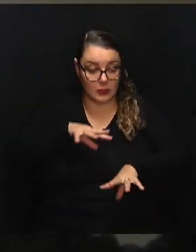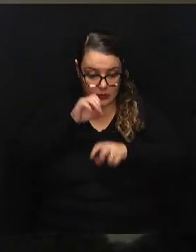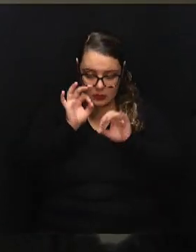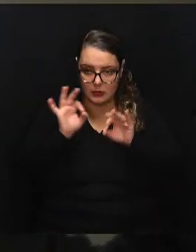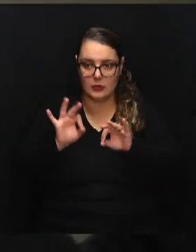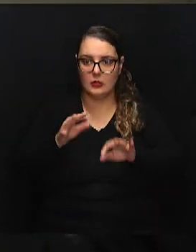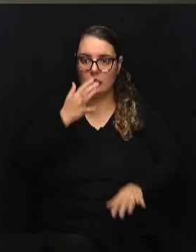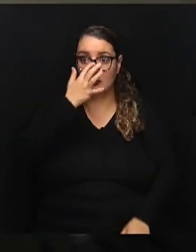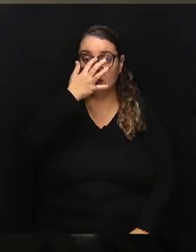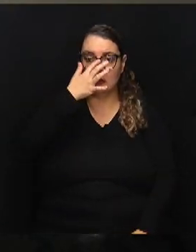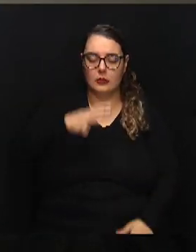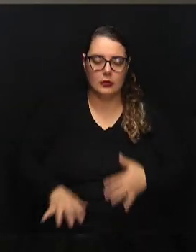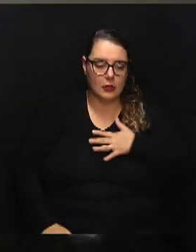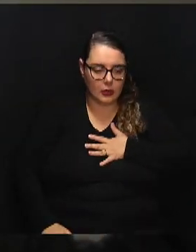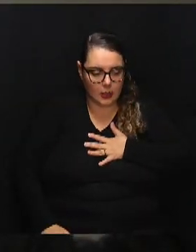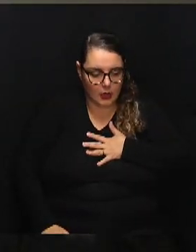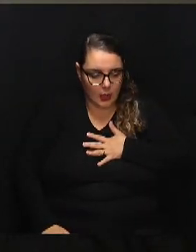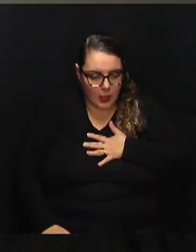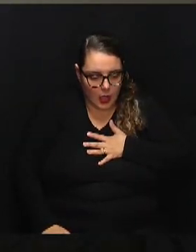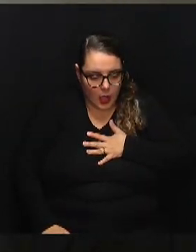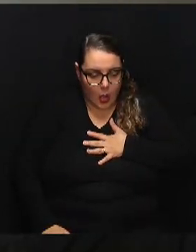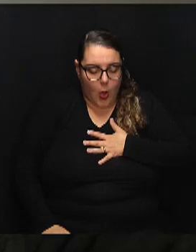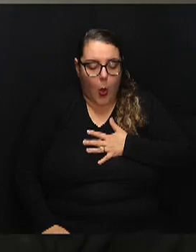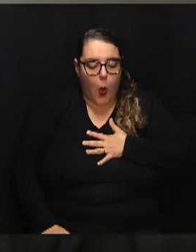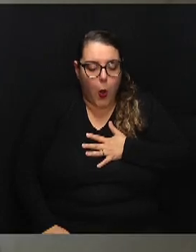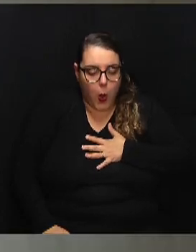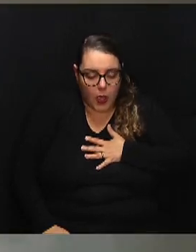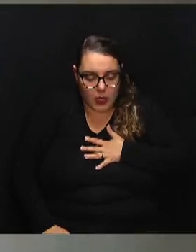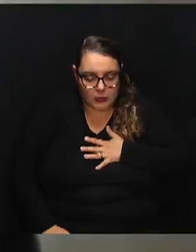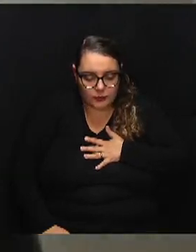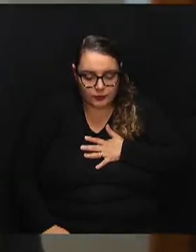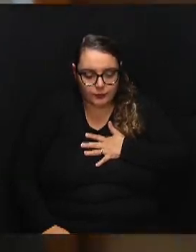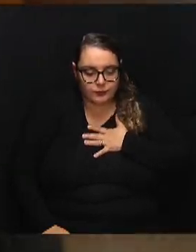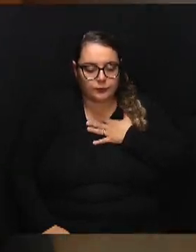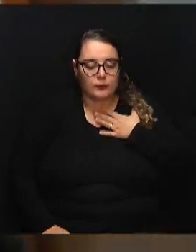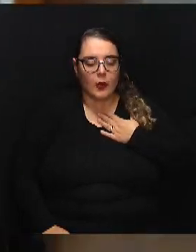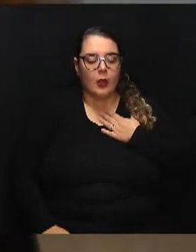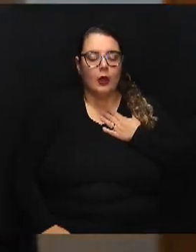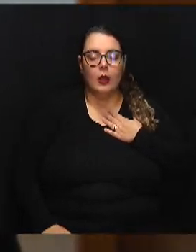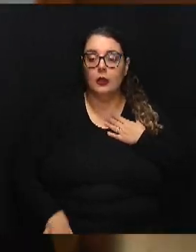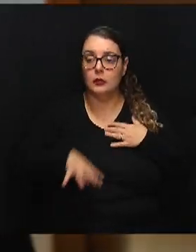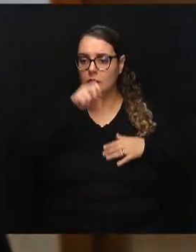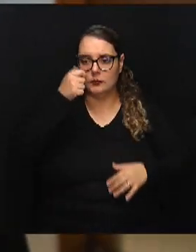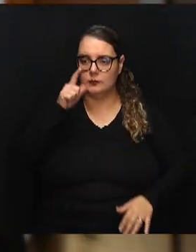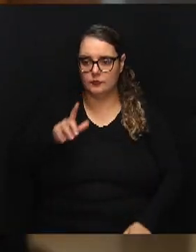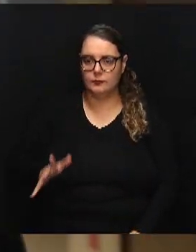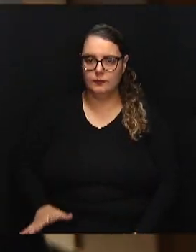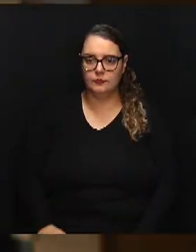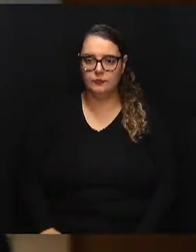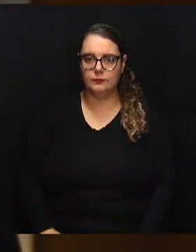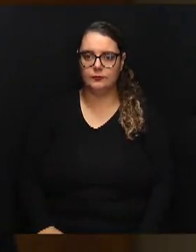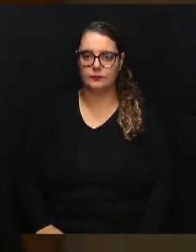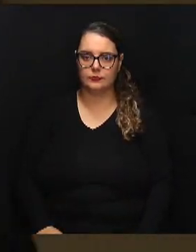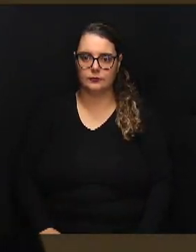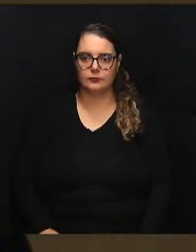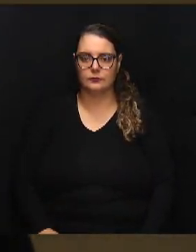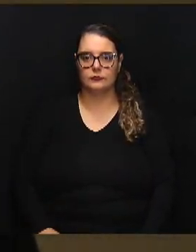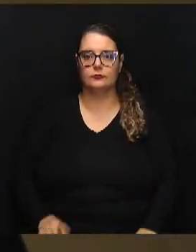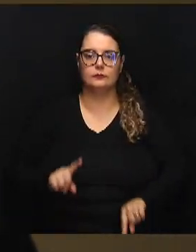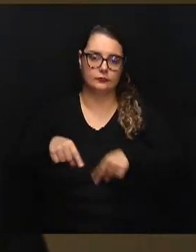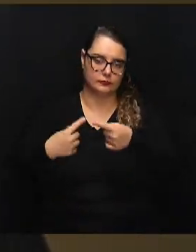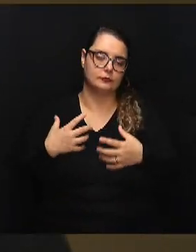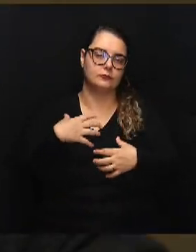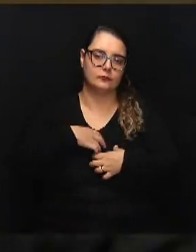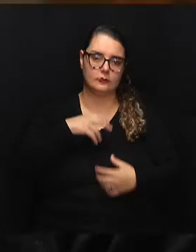de repente falta o ar, por algum motivo não está conseguindo respirar adequadamente, e ainda um outro sintoma pode ser